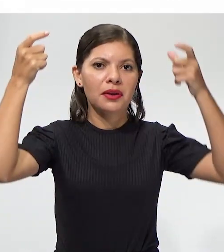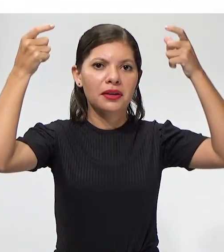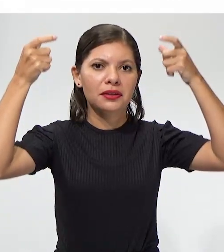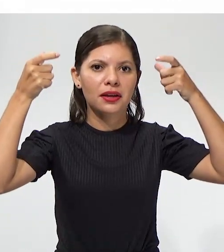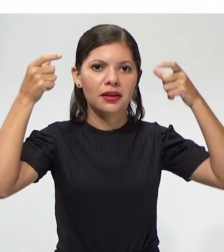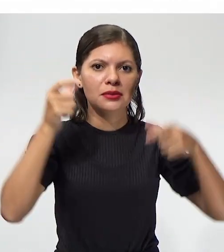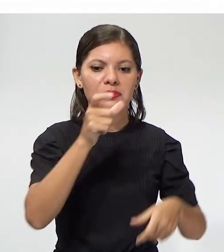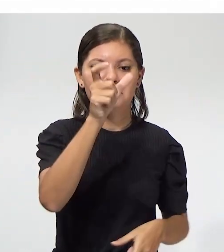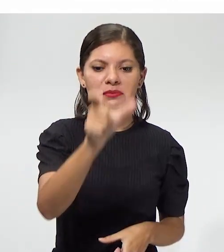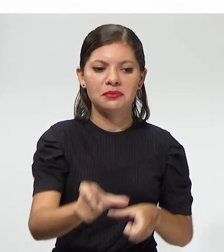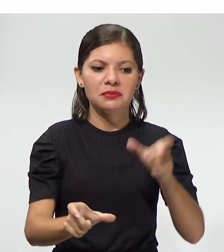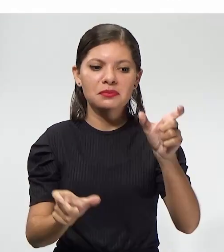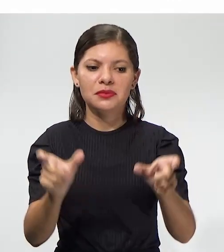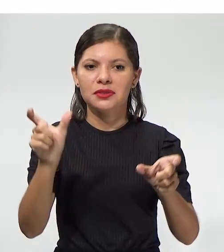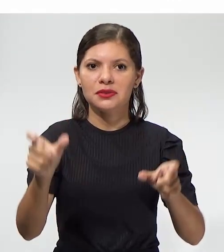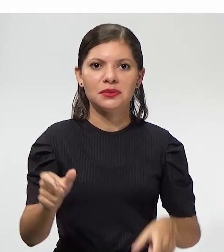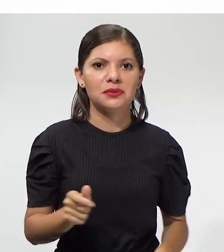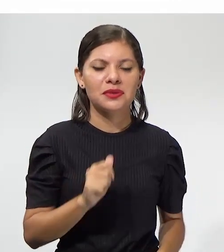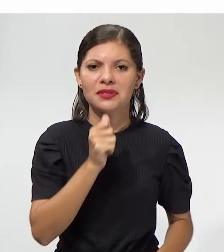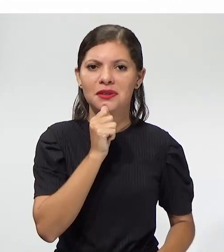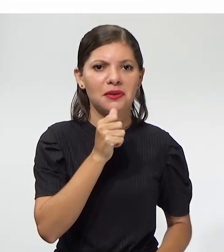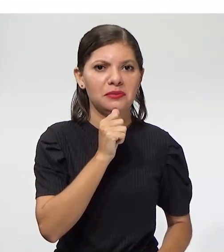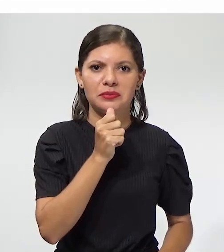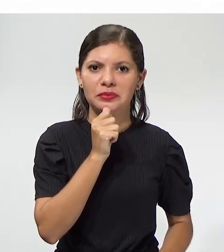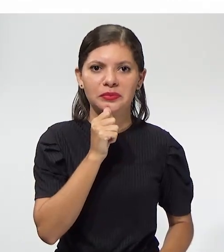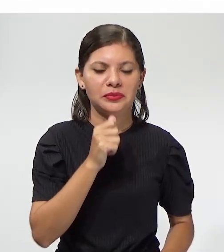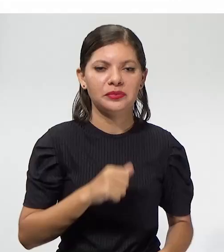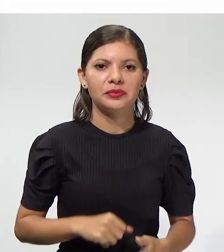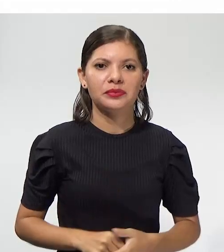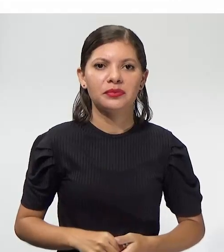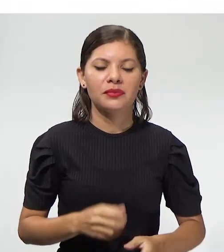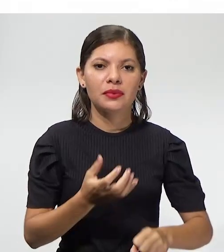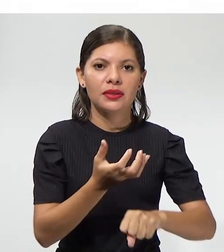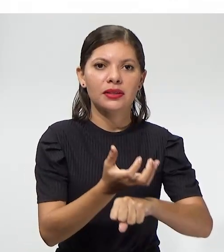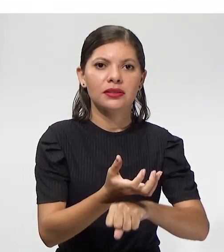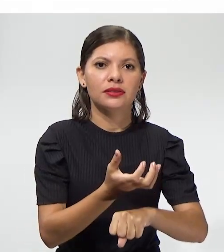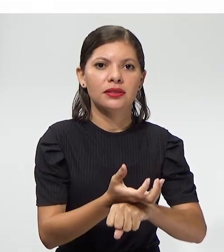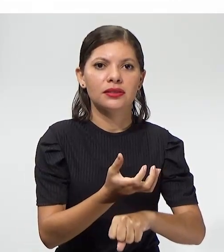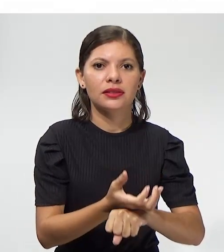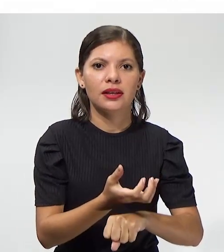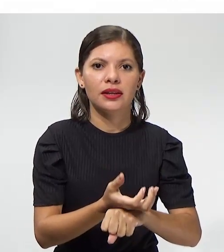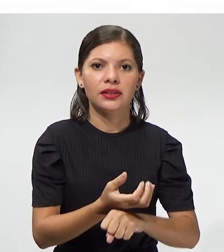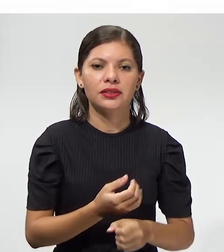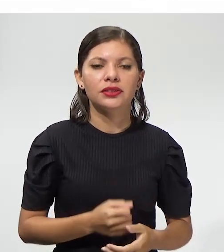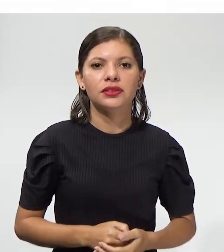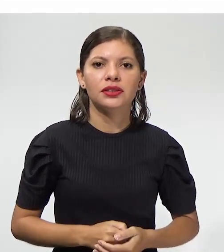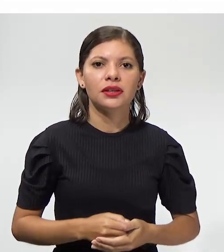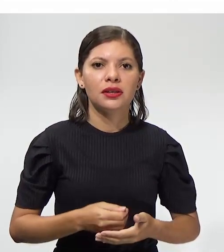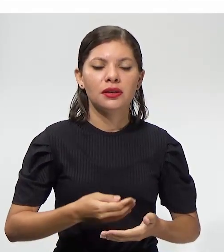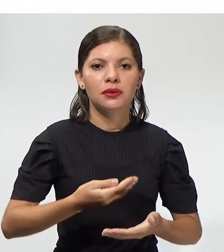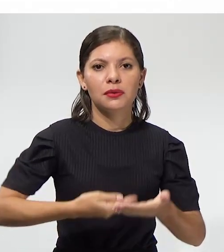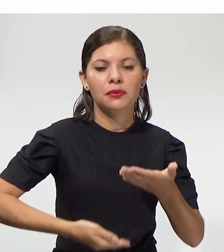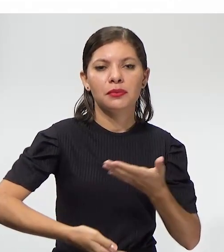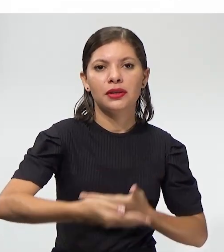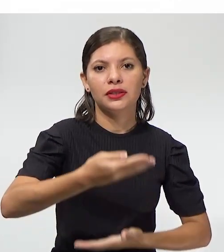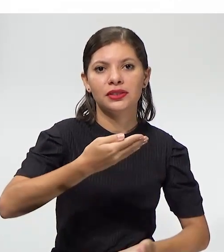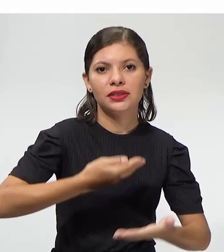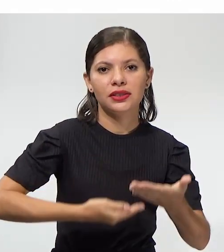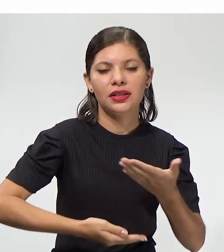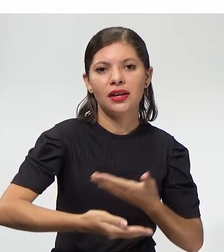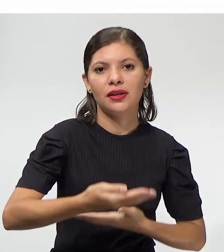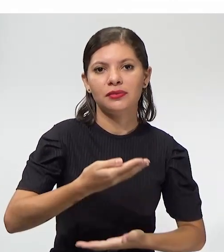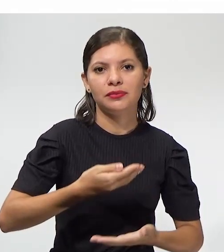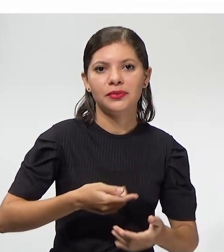súditos? Todos concordam que a interdisciplinaridade cabe partilhar, não